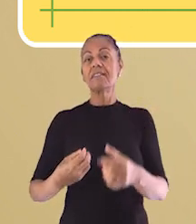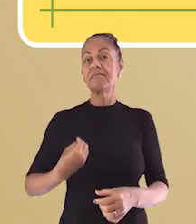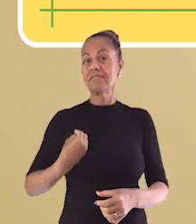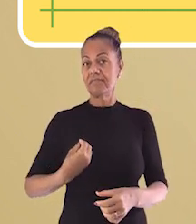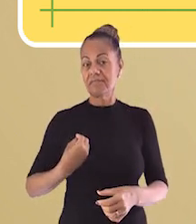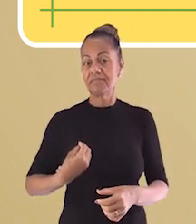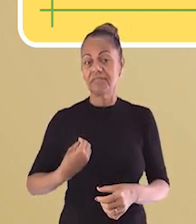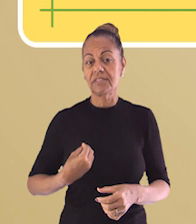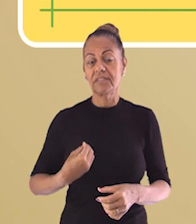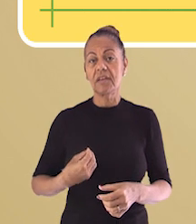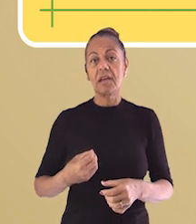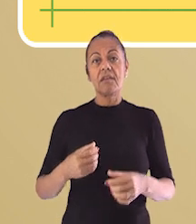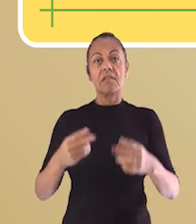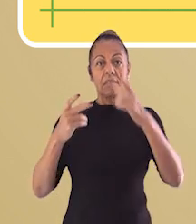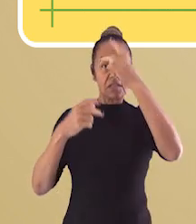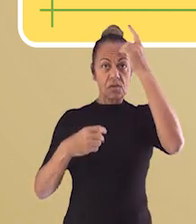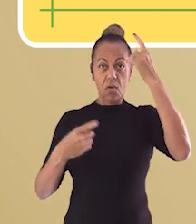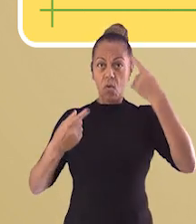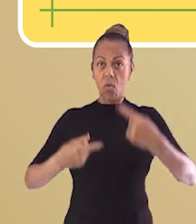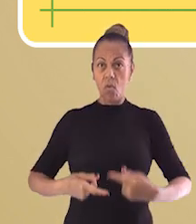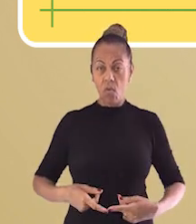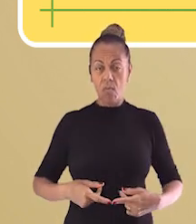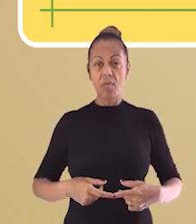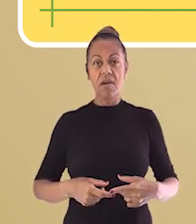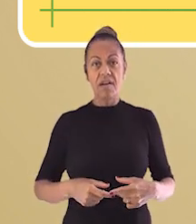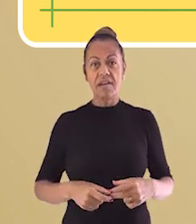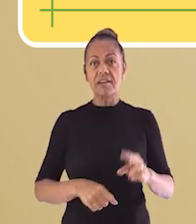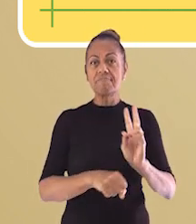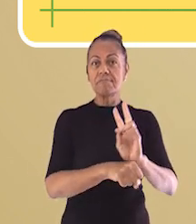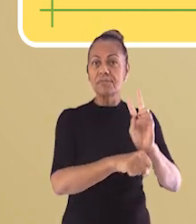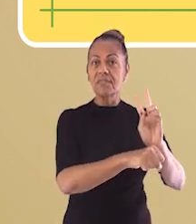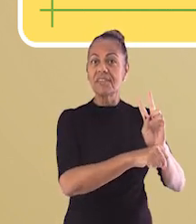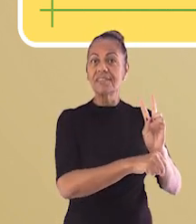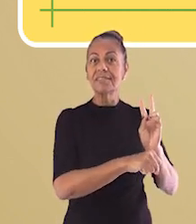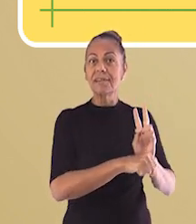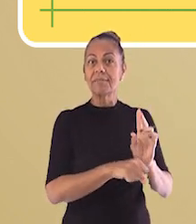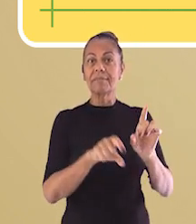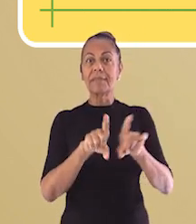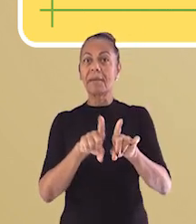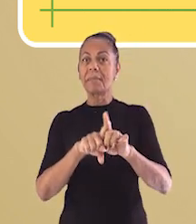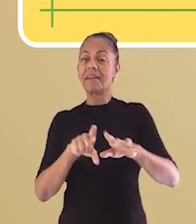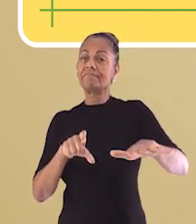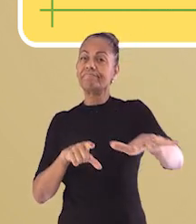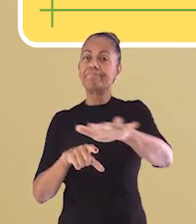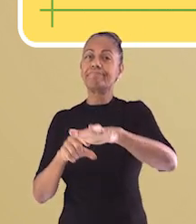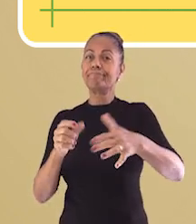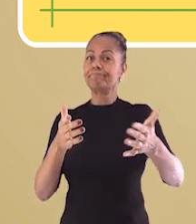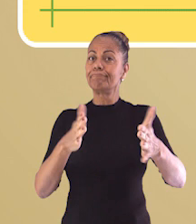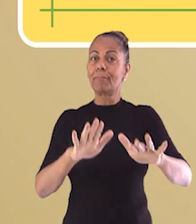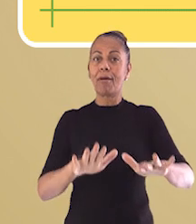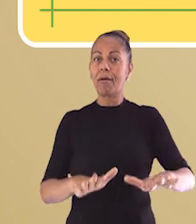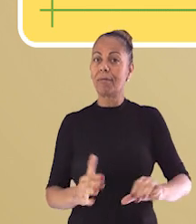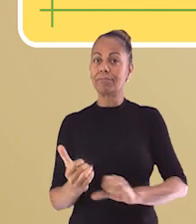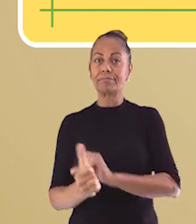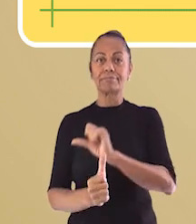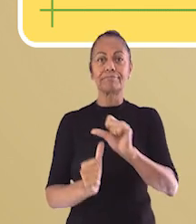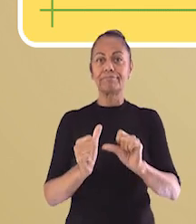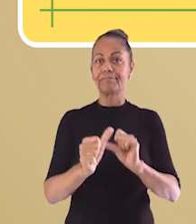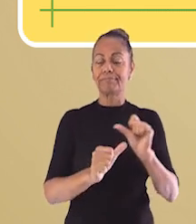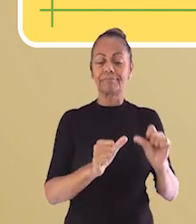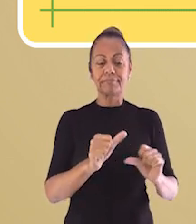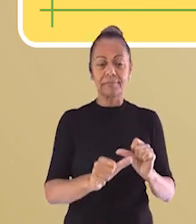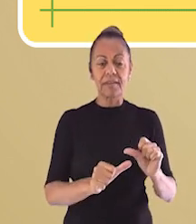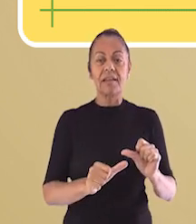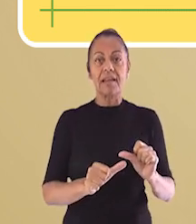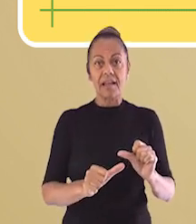como a ação humana na conservação ou degradação dessas áreas. O objetivo é identificar e